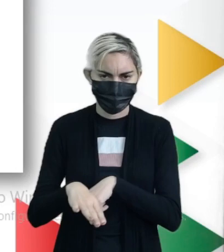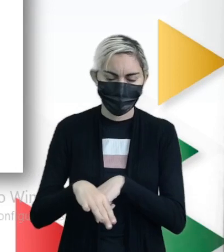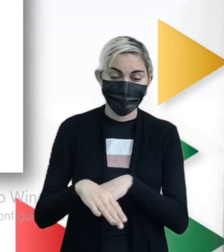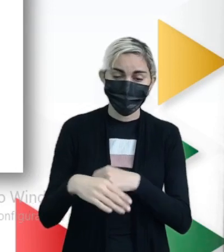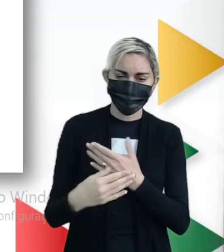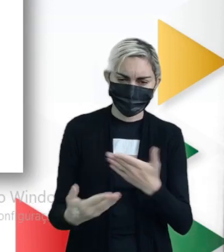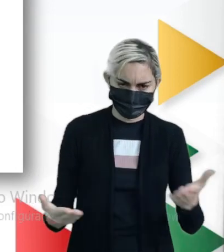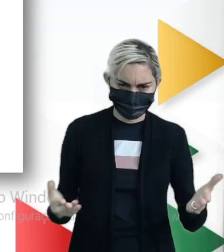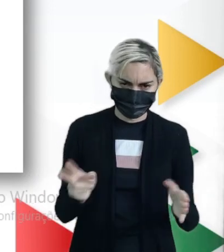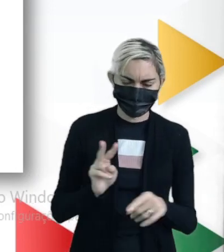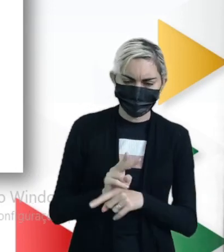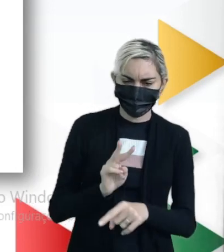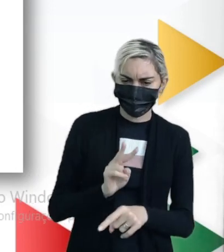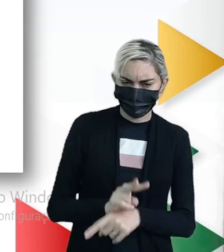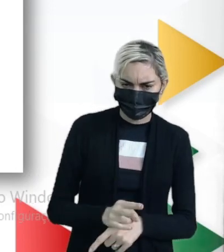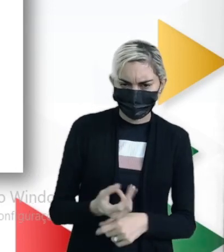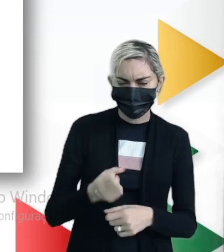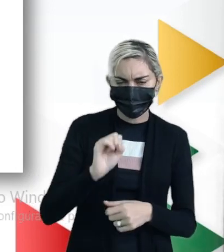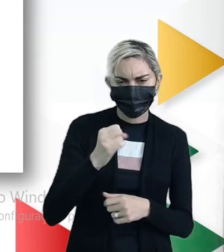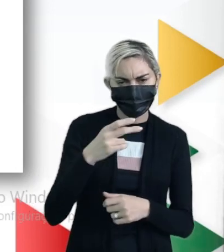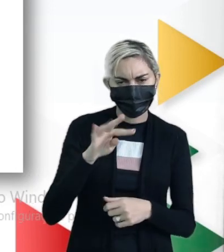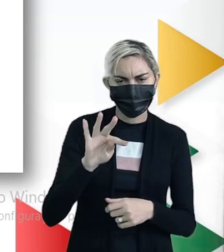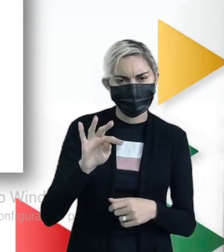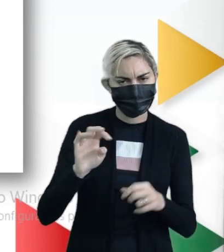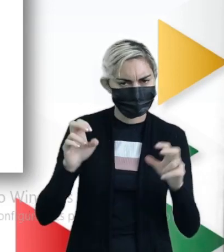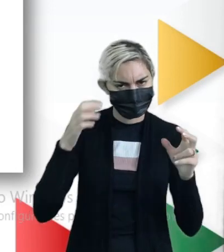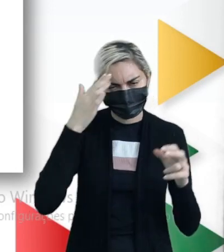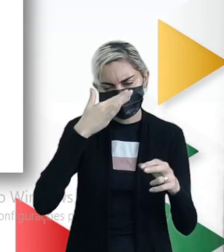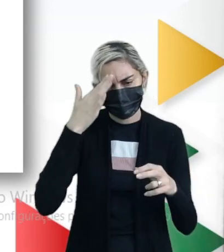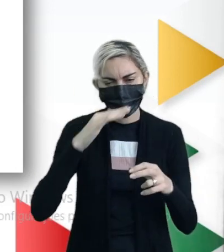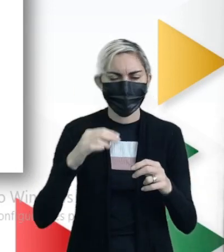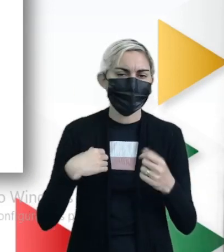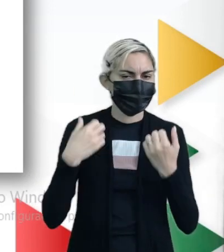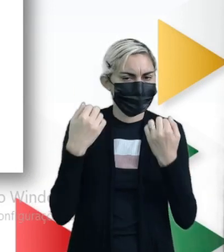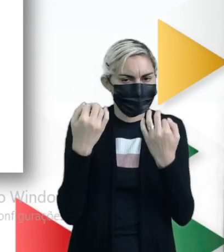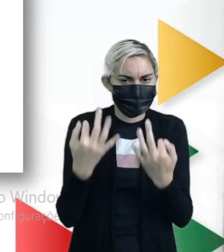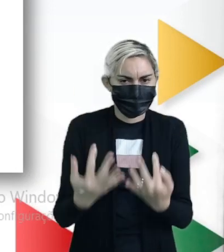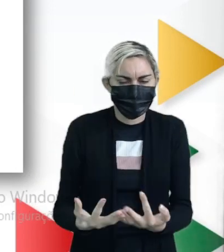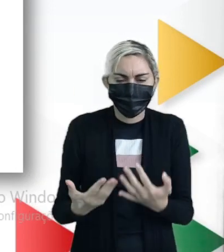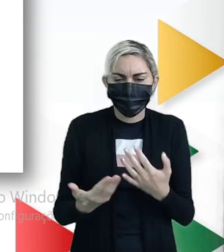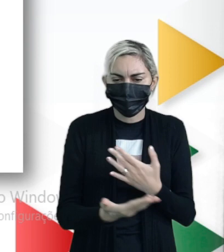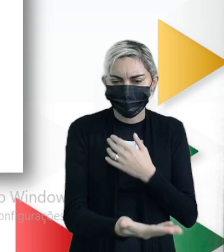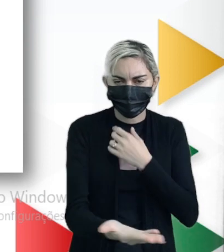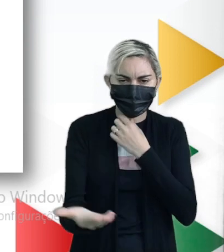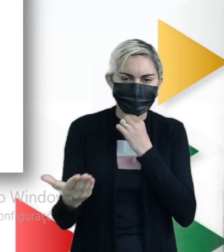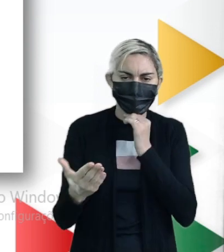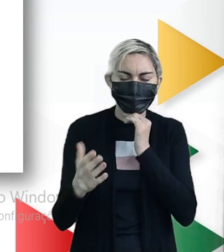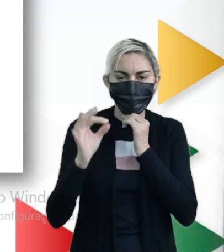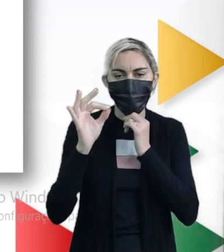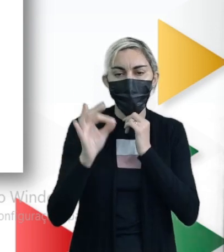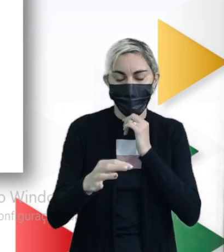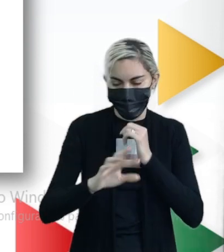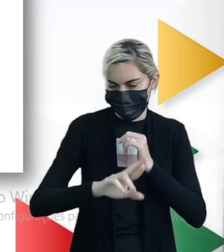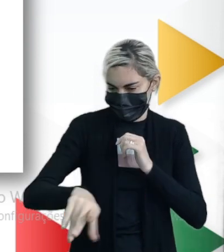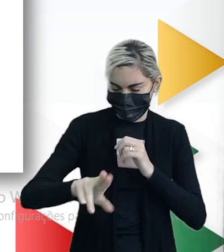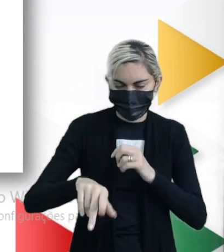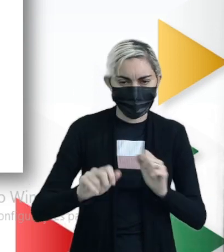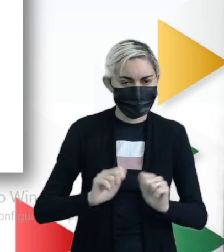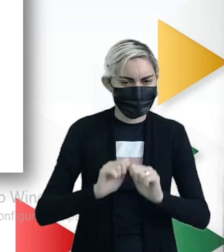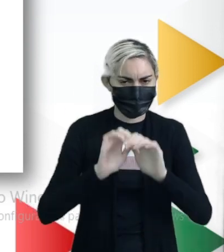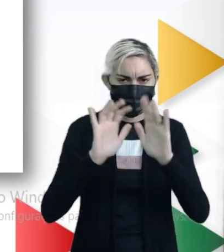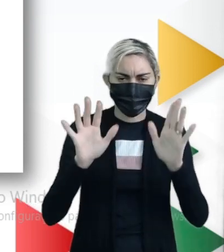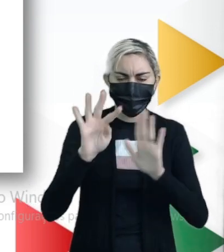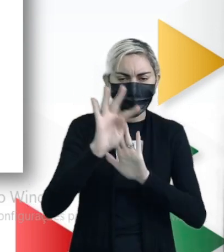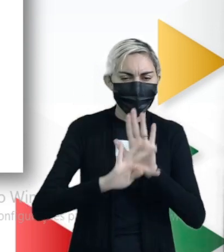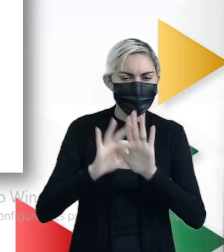informação. Pressupostos e subtendidos, que são justamente aquilo que, certo, que não está explícito